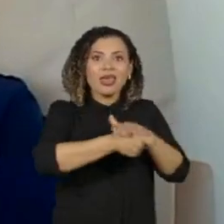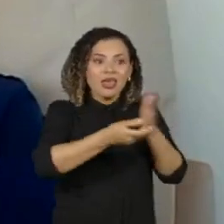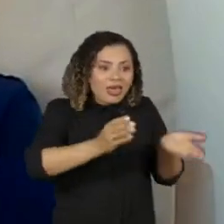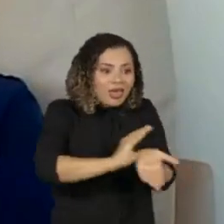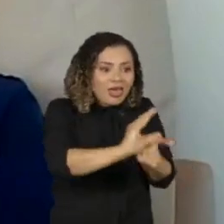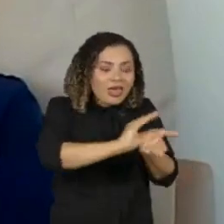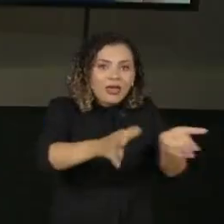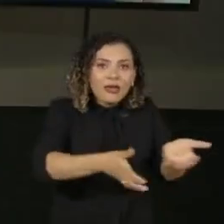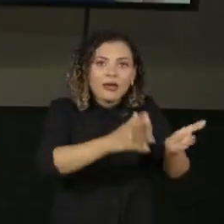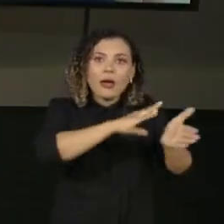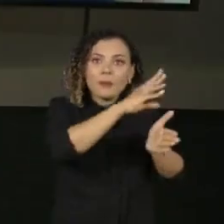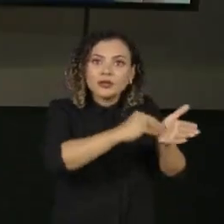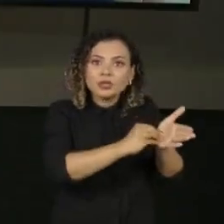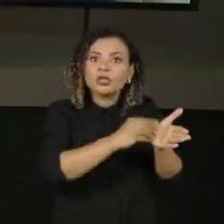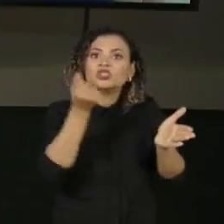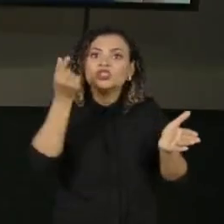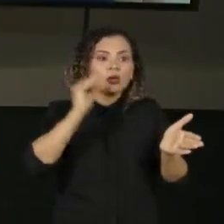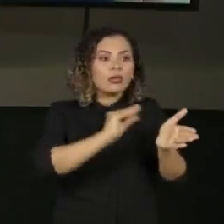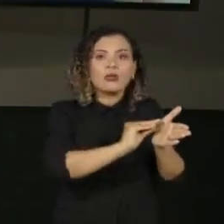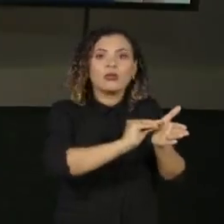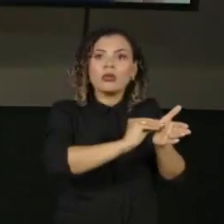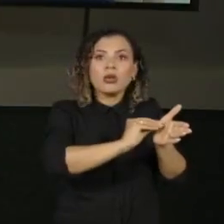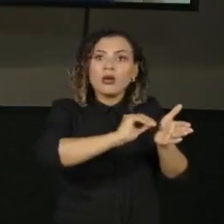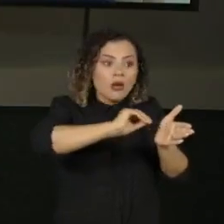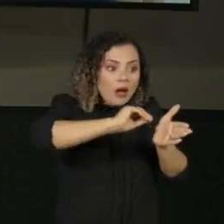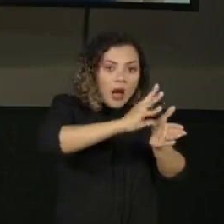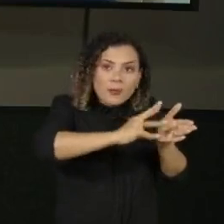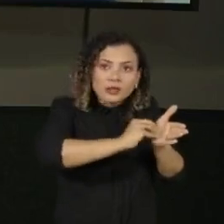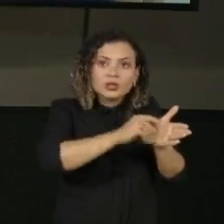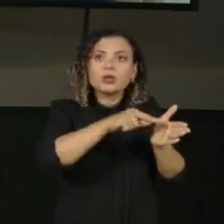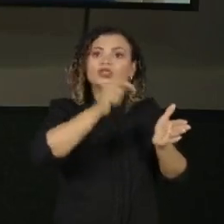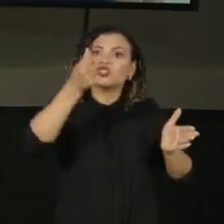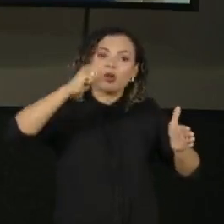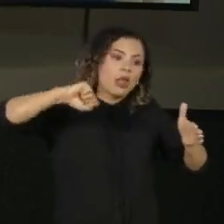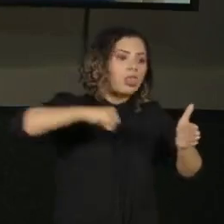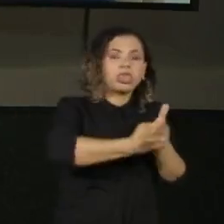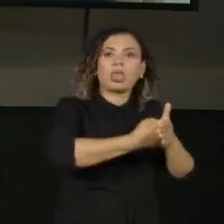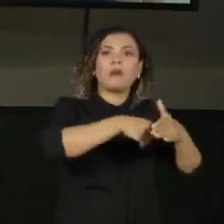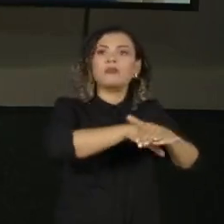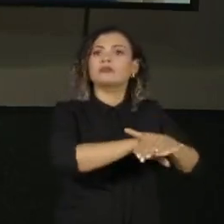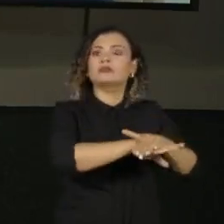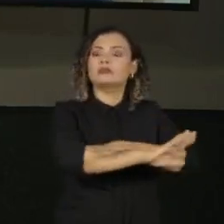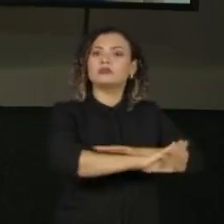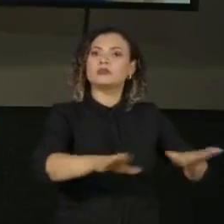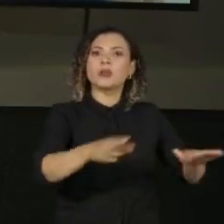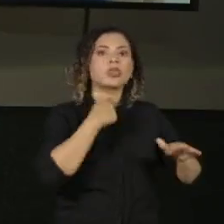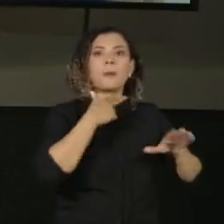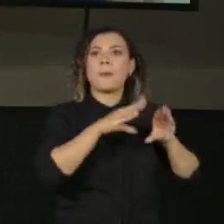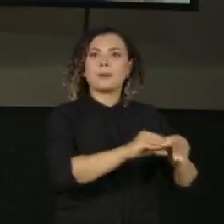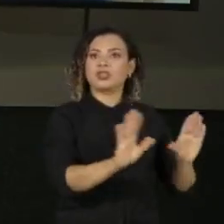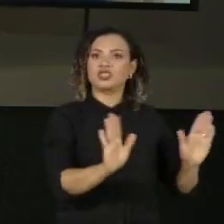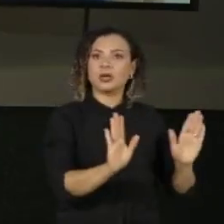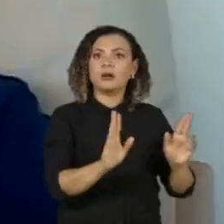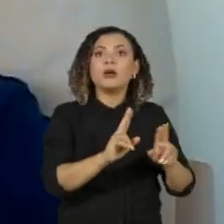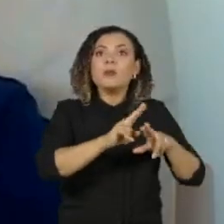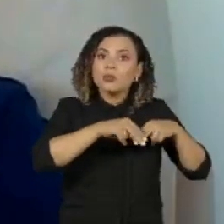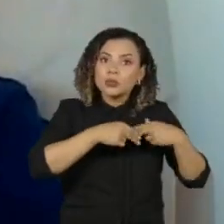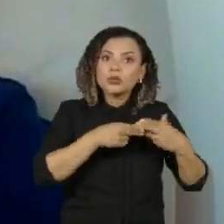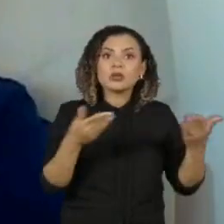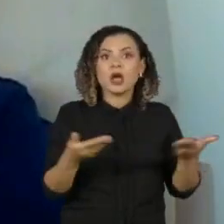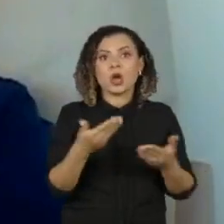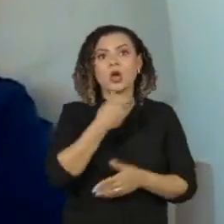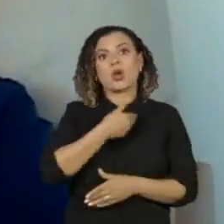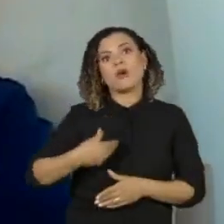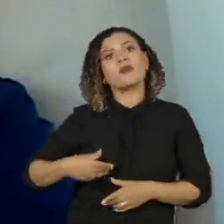era uma condição contratual para o funcionamento do fundo. Ao dissolver o comitê, o